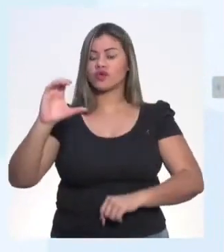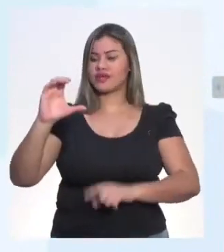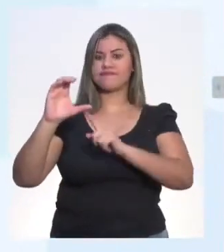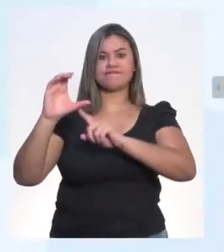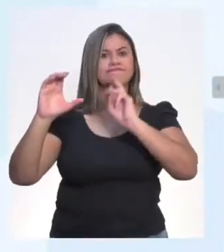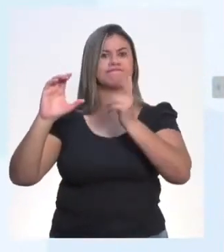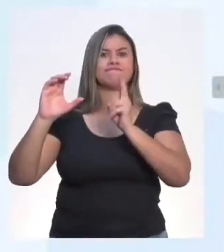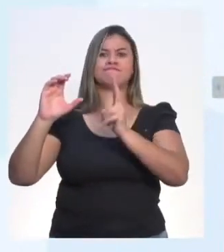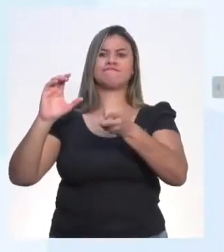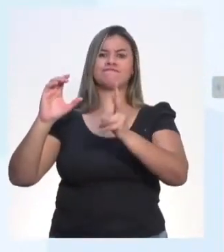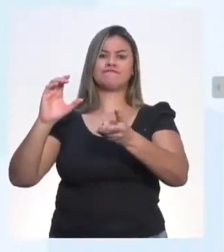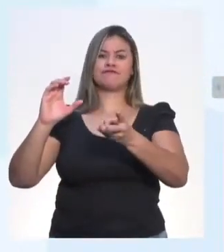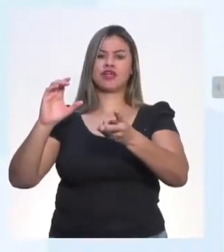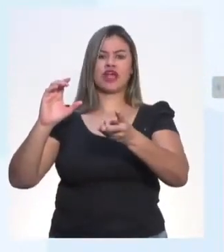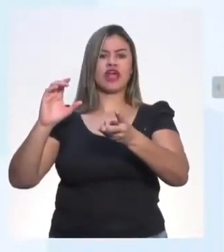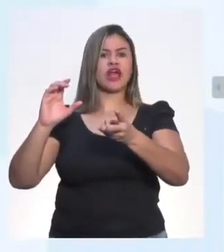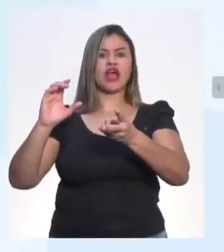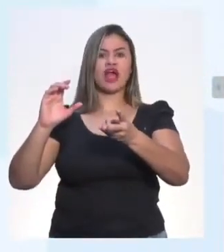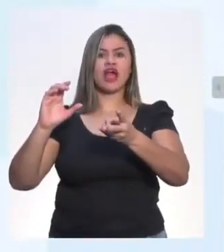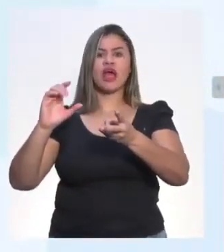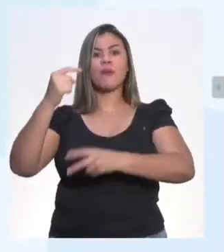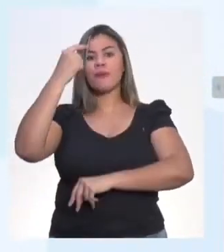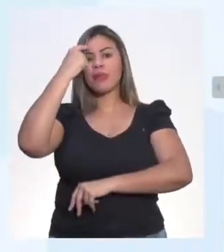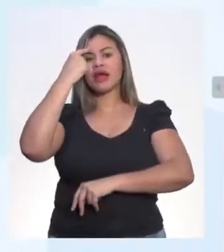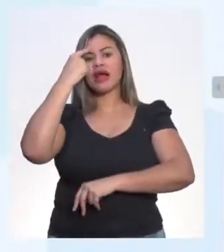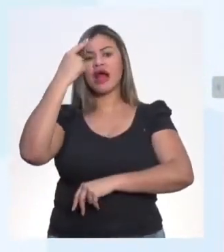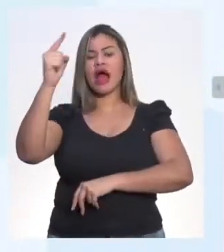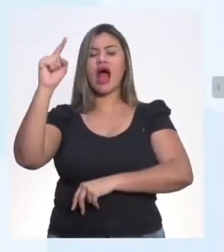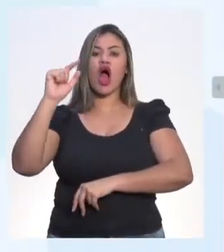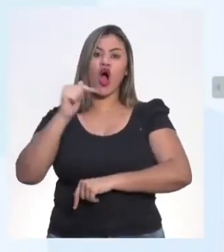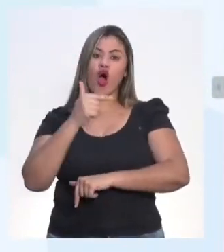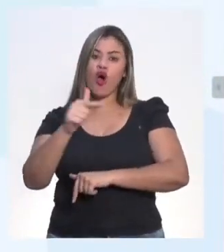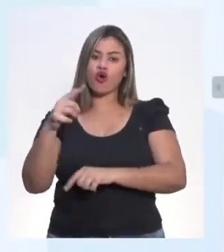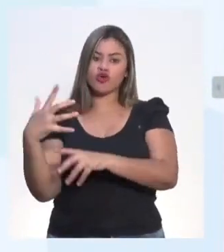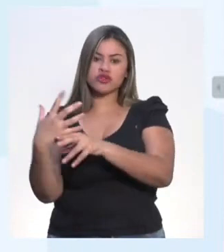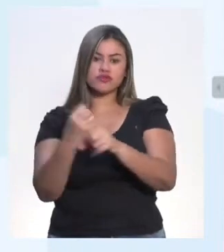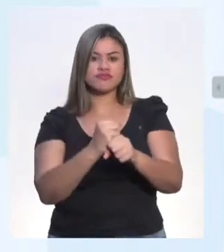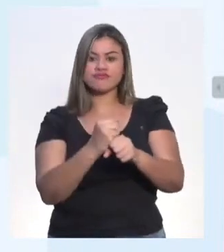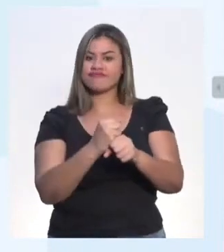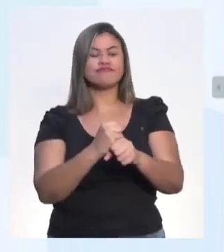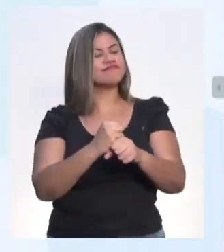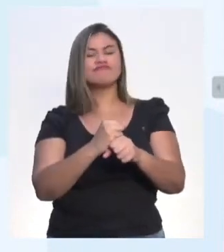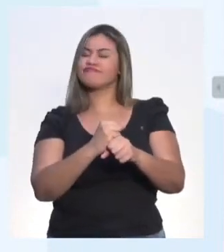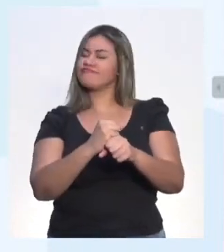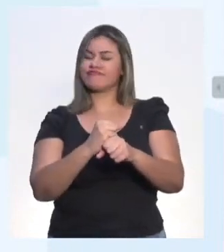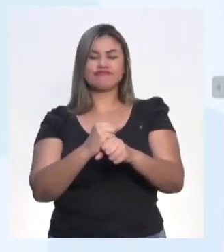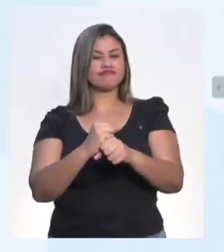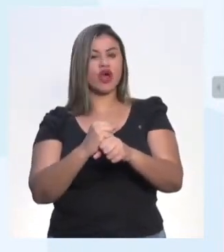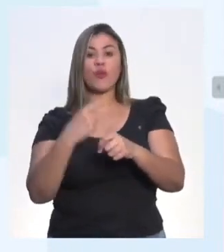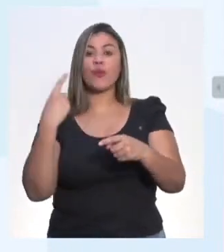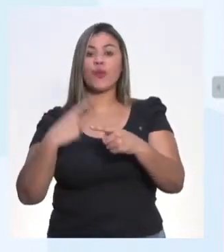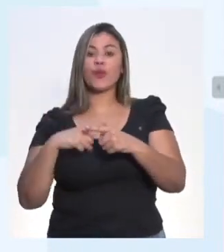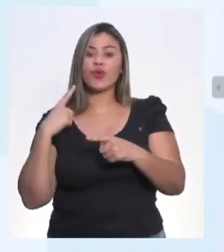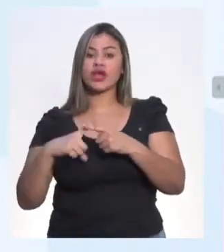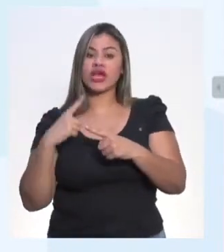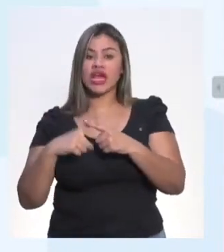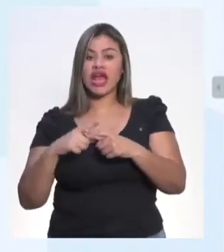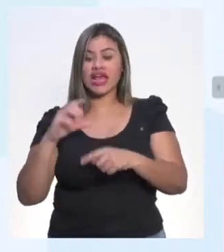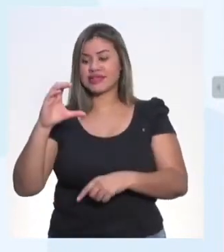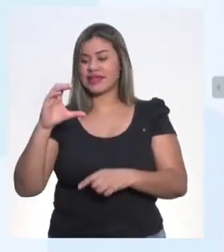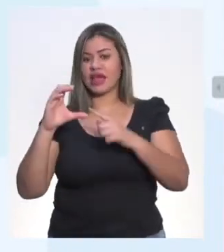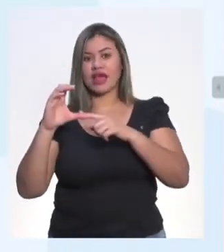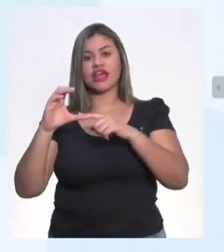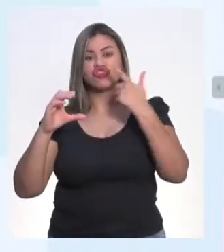fixo? E eu nem vou considerar ele na minha continha? Pois é, porque eu não posso repetir a